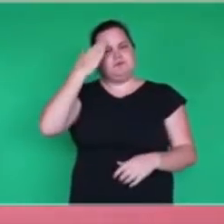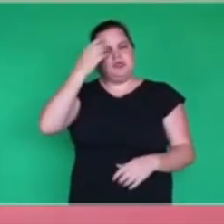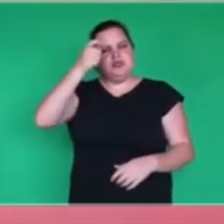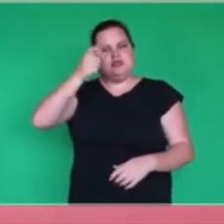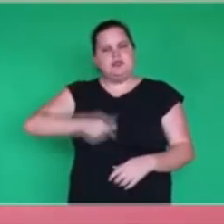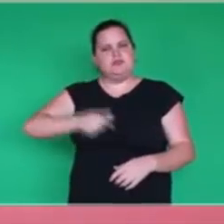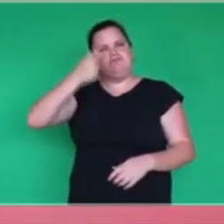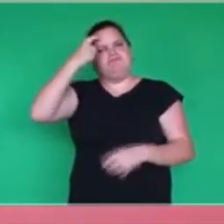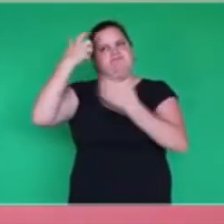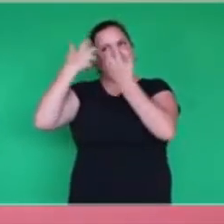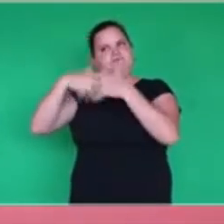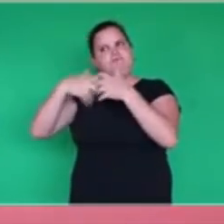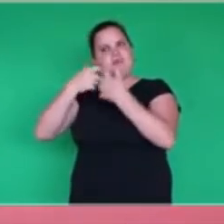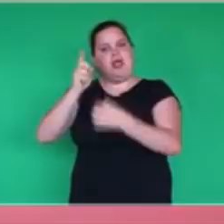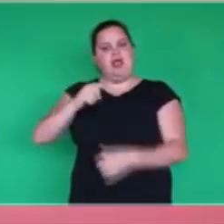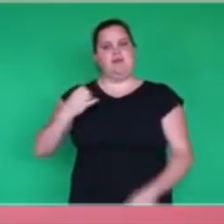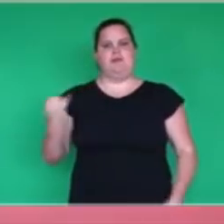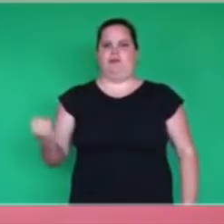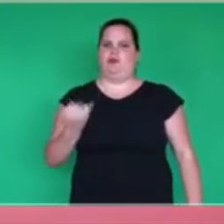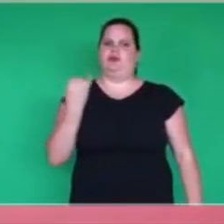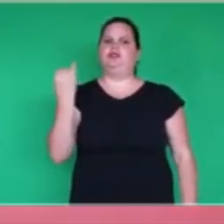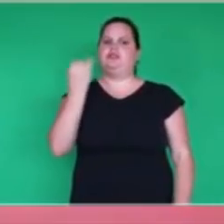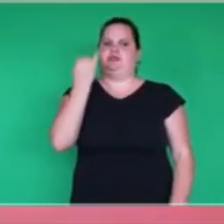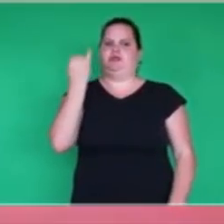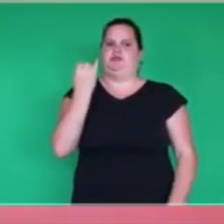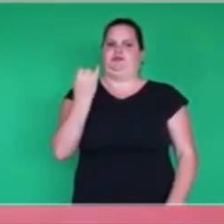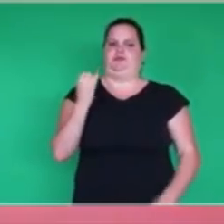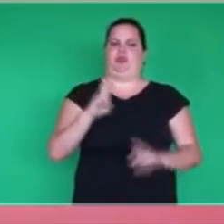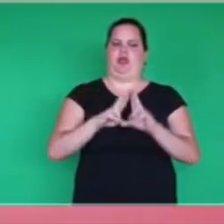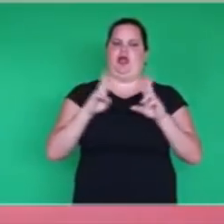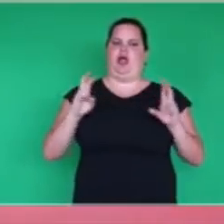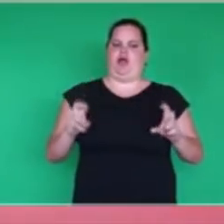é importante, tanto nos assuntos que estão sendo